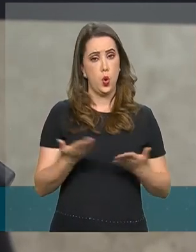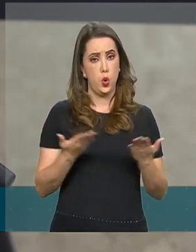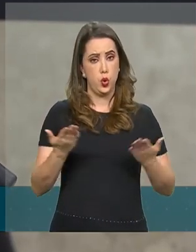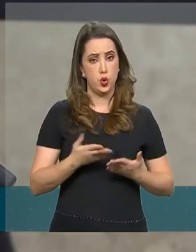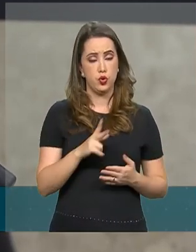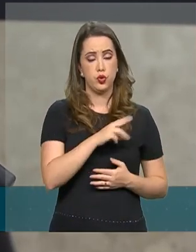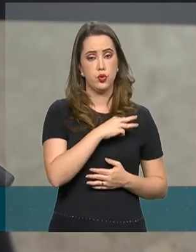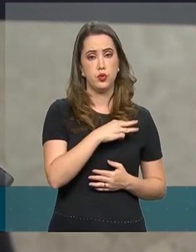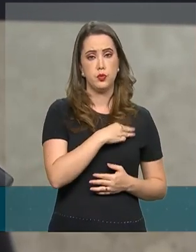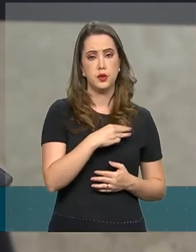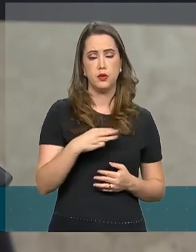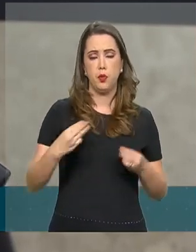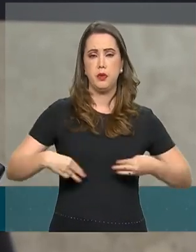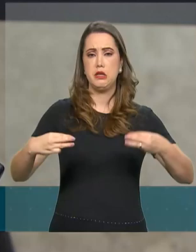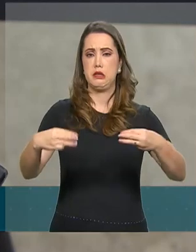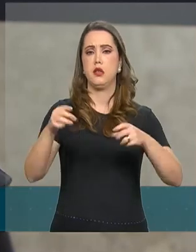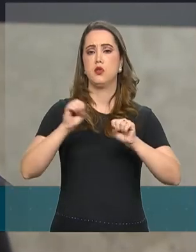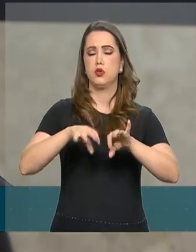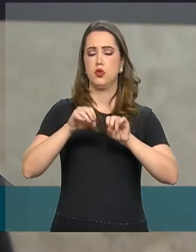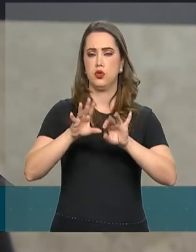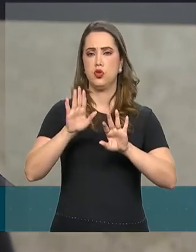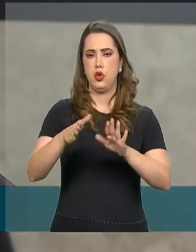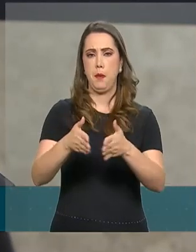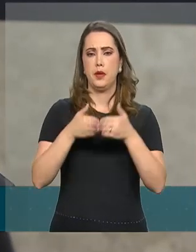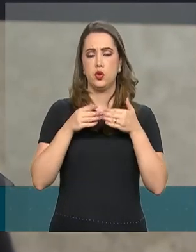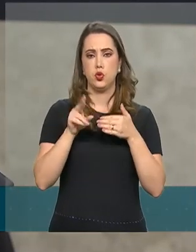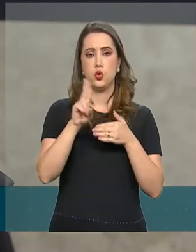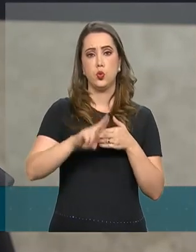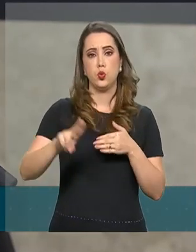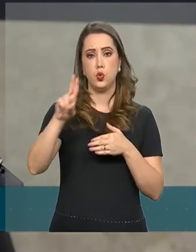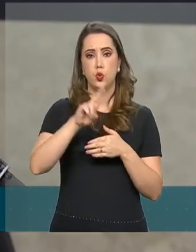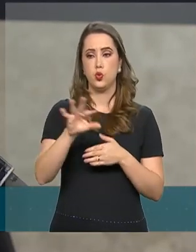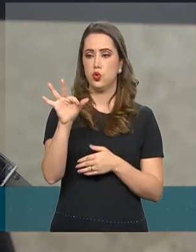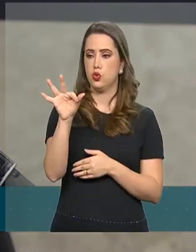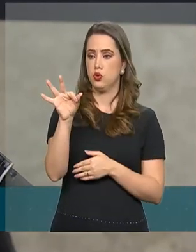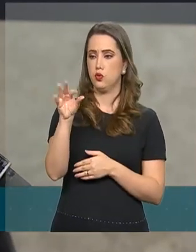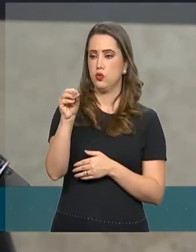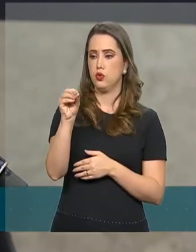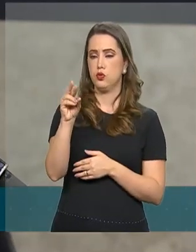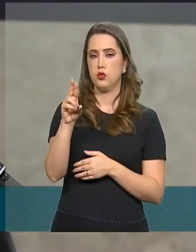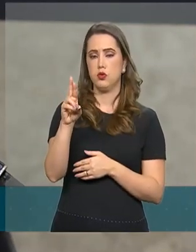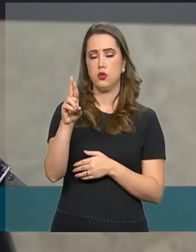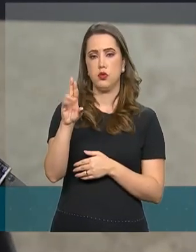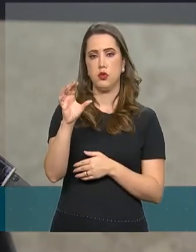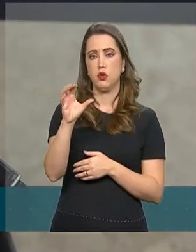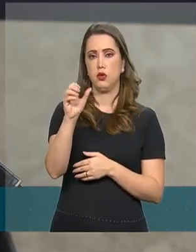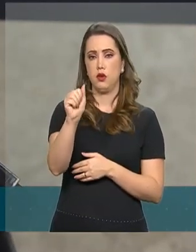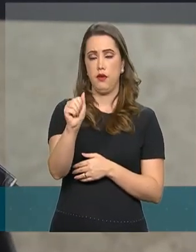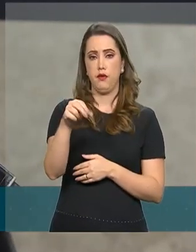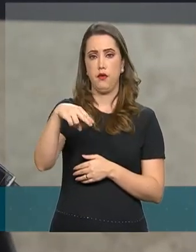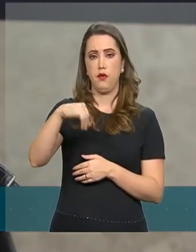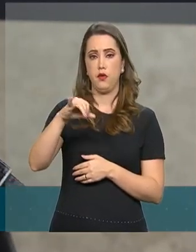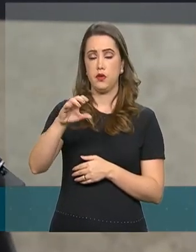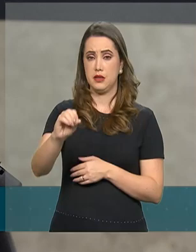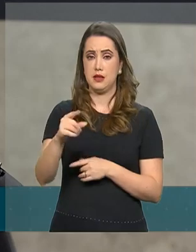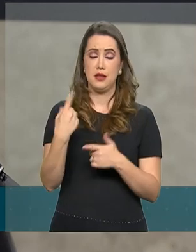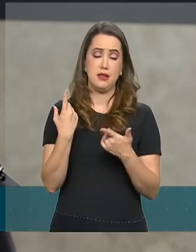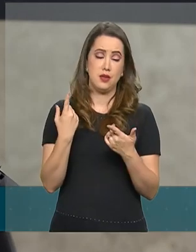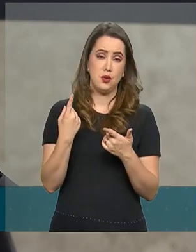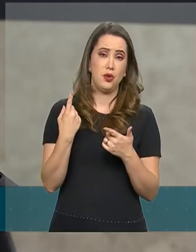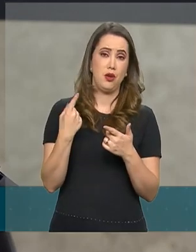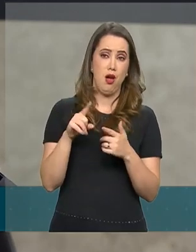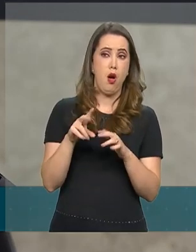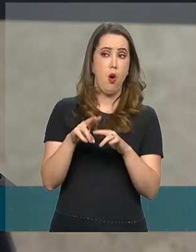já solicitou permite por uma questão de prevenção uso da força nacional elsa nos arredores do prédio por conta de uma greve